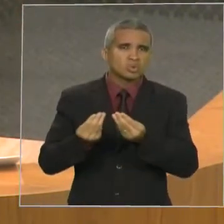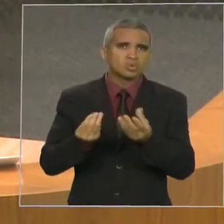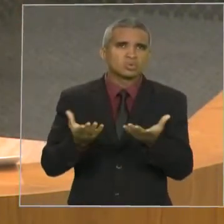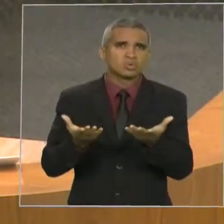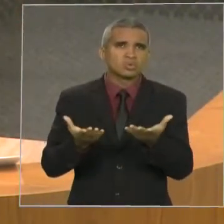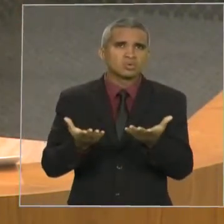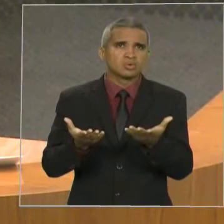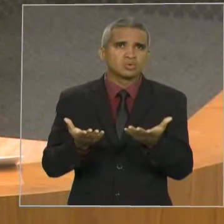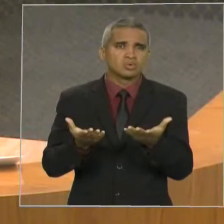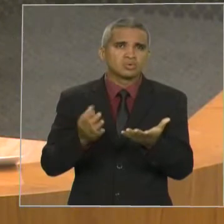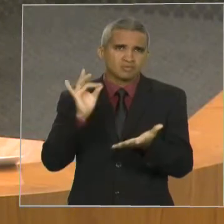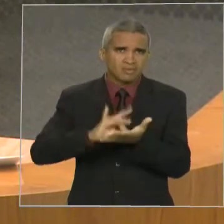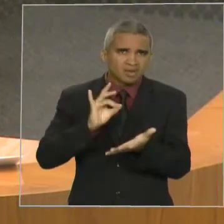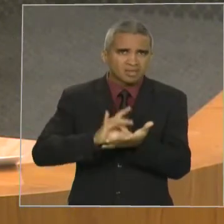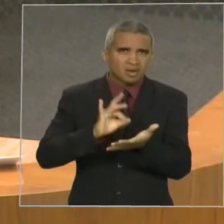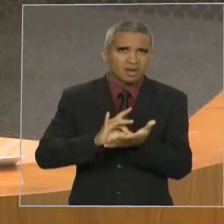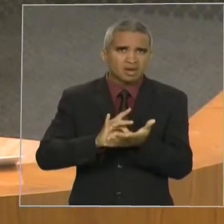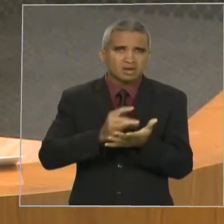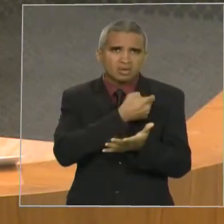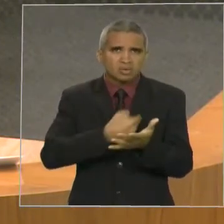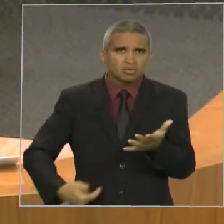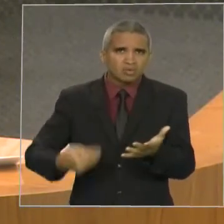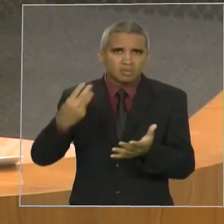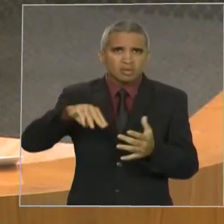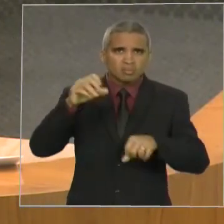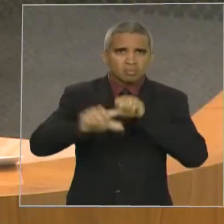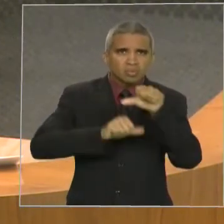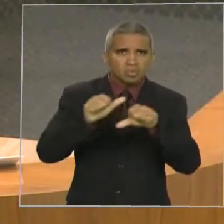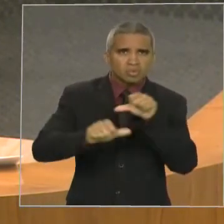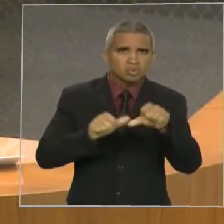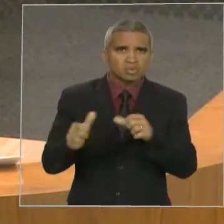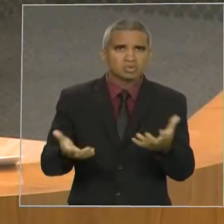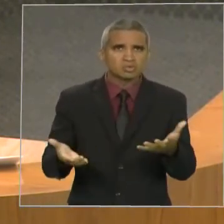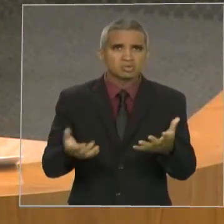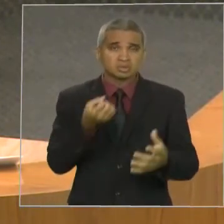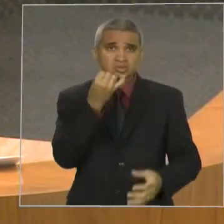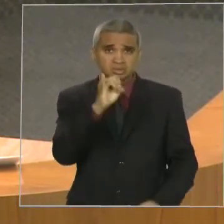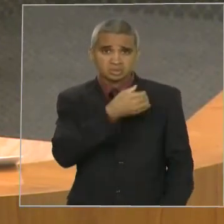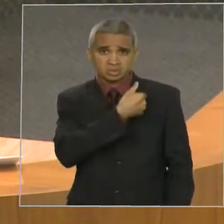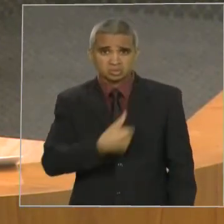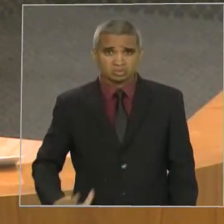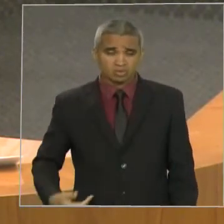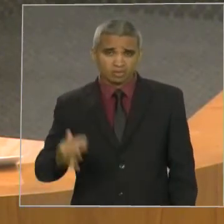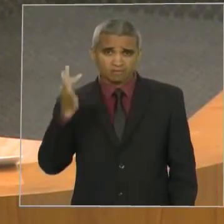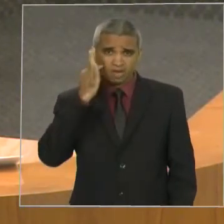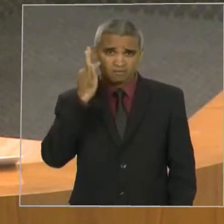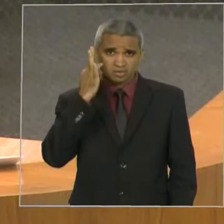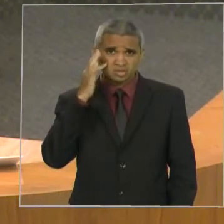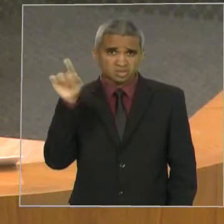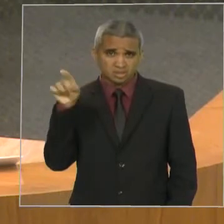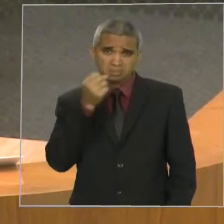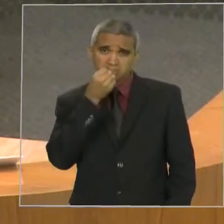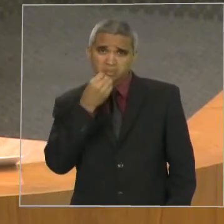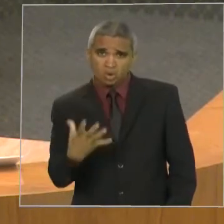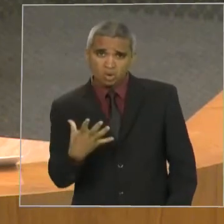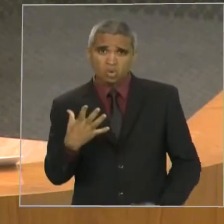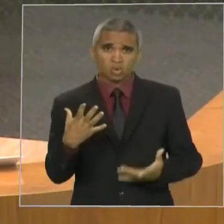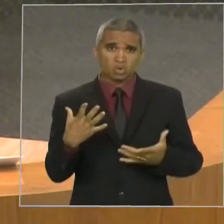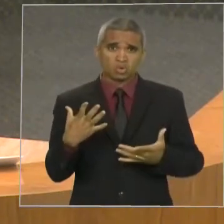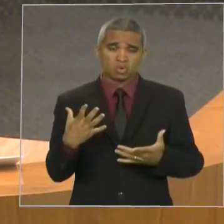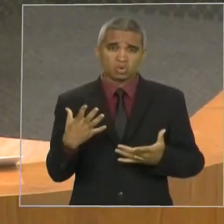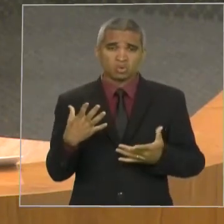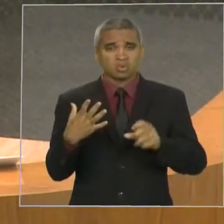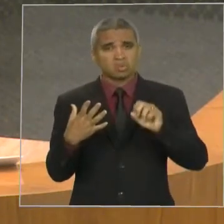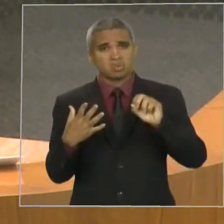deputado Josimar, uma mudança. Se o governador Flávio Dino fez um bom governo. Se o